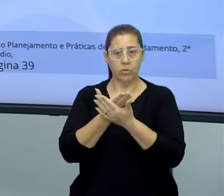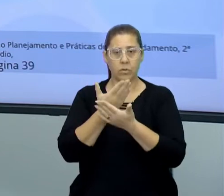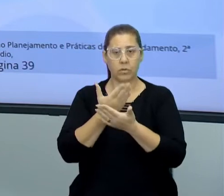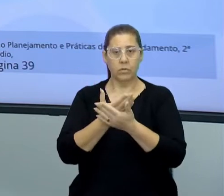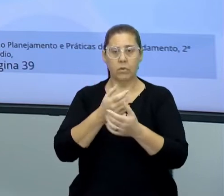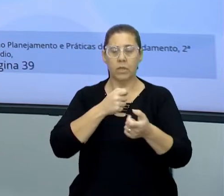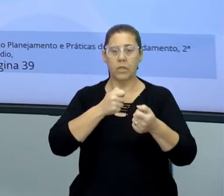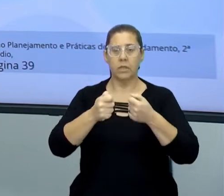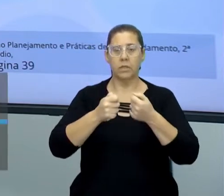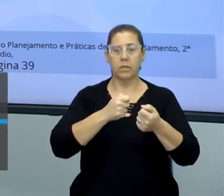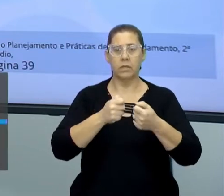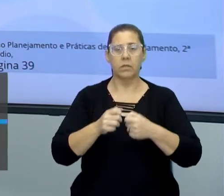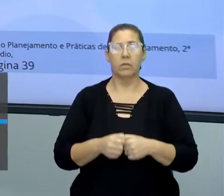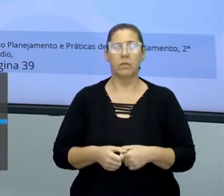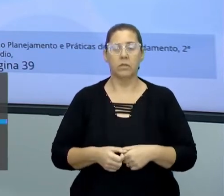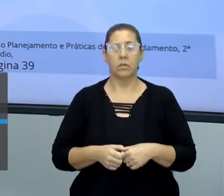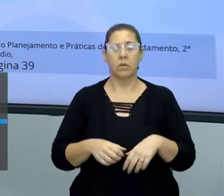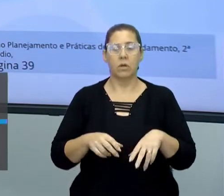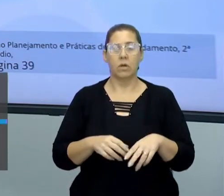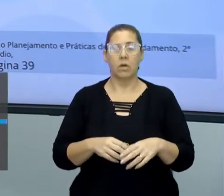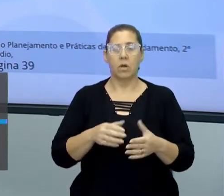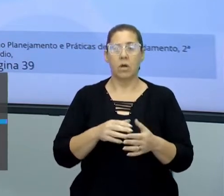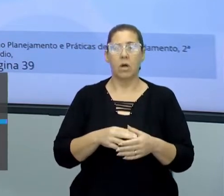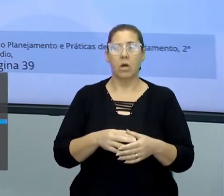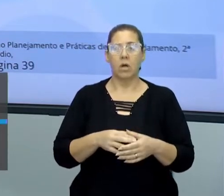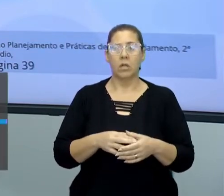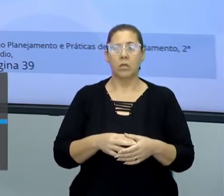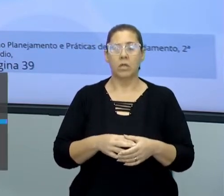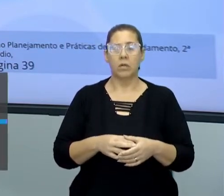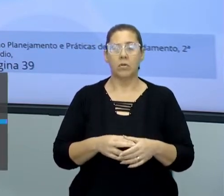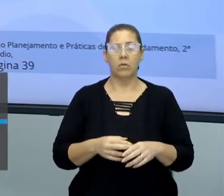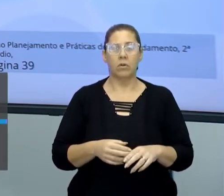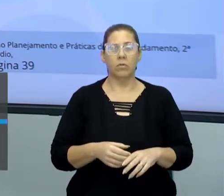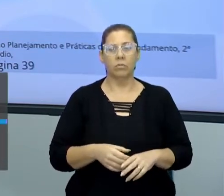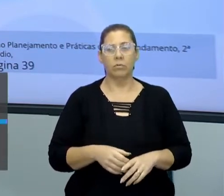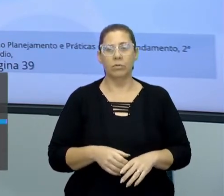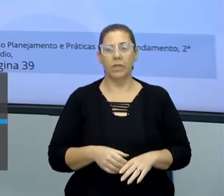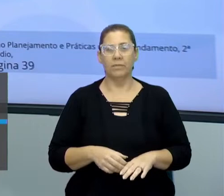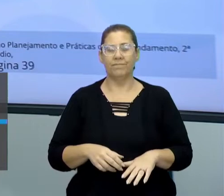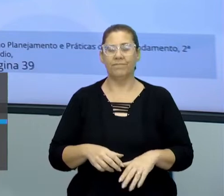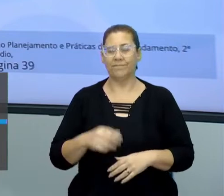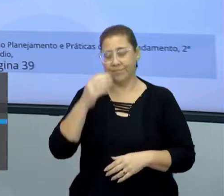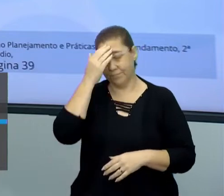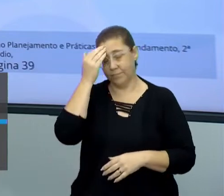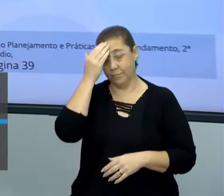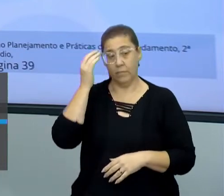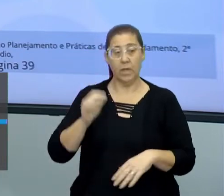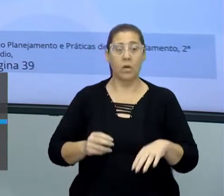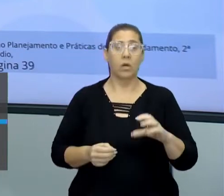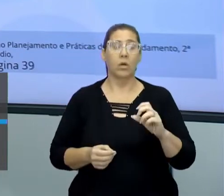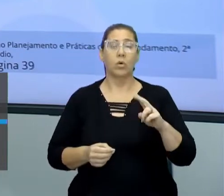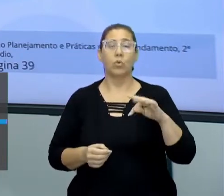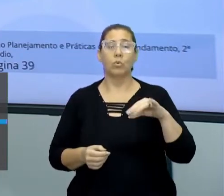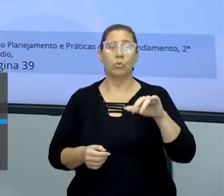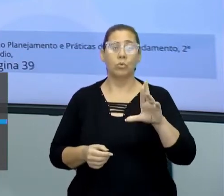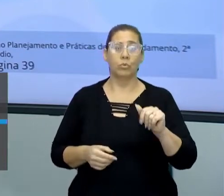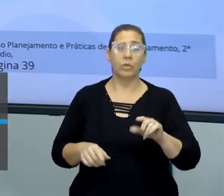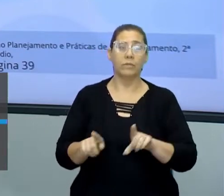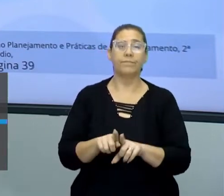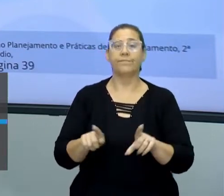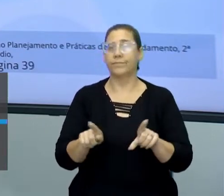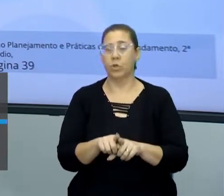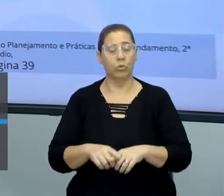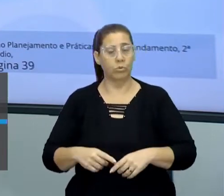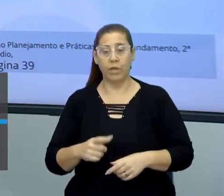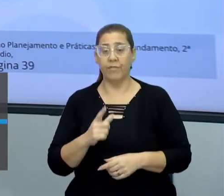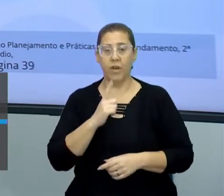entrevista com a editora de internacional da TV Cultura, do Jornal da Cultura, a Adriana Mabilia. Primeiro vamos rever esse vídeo,